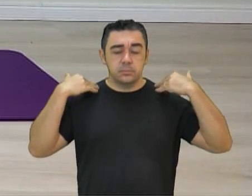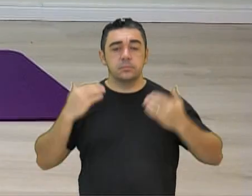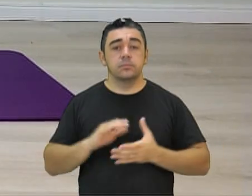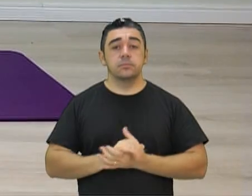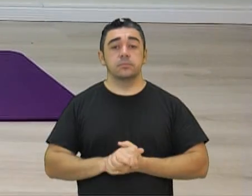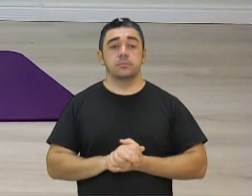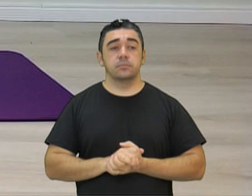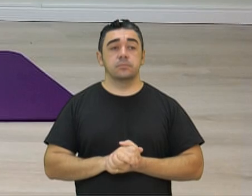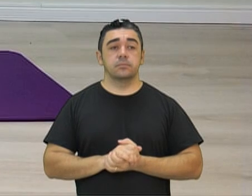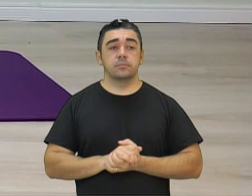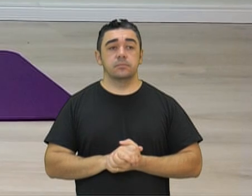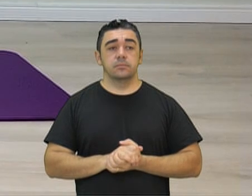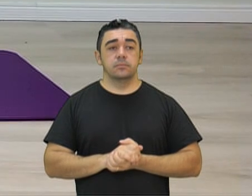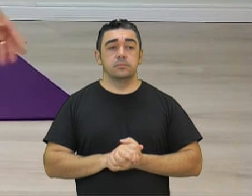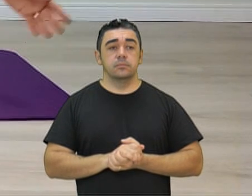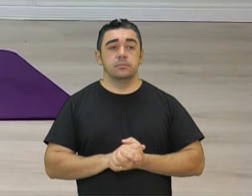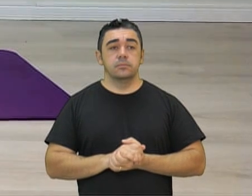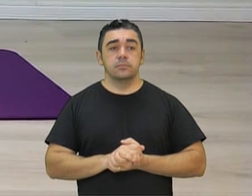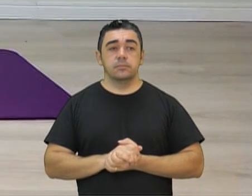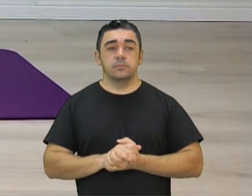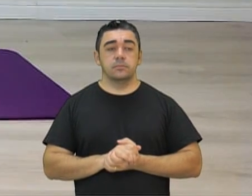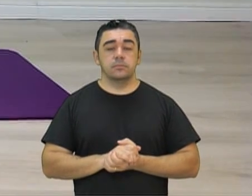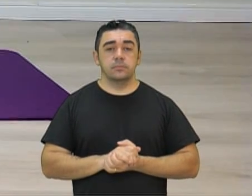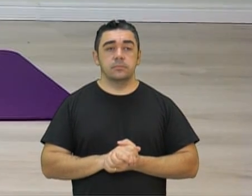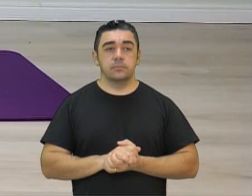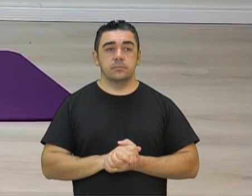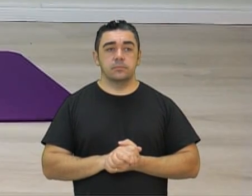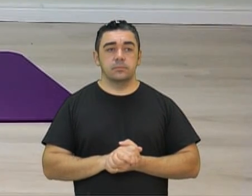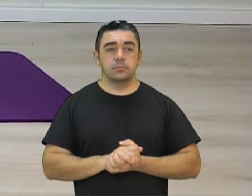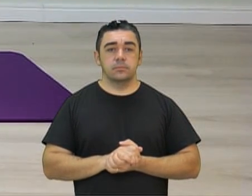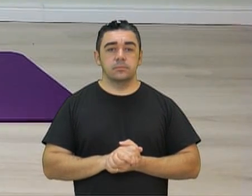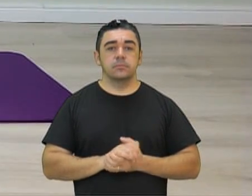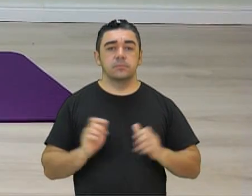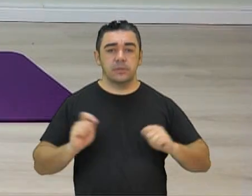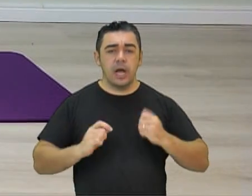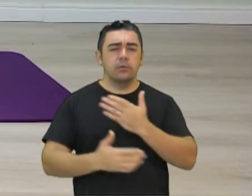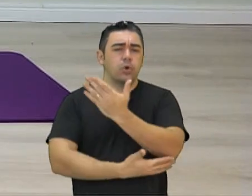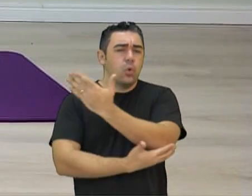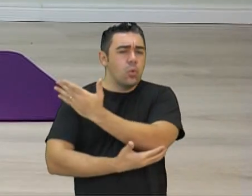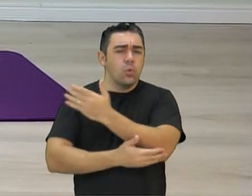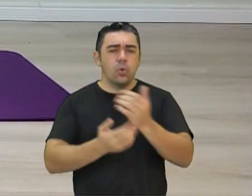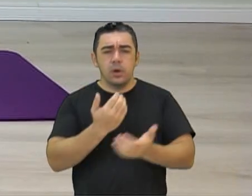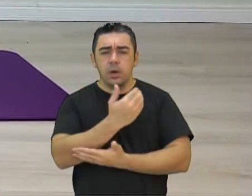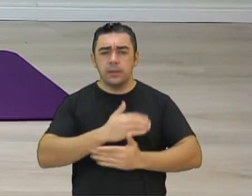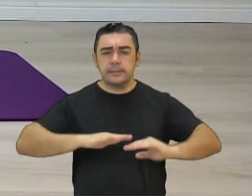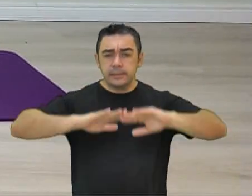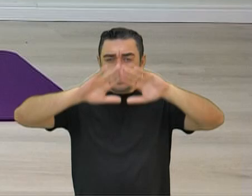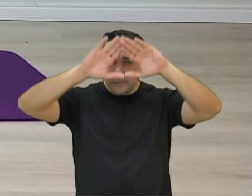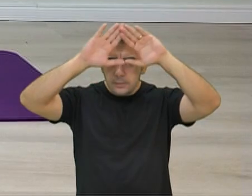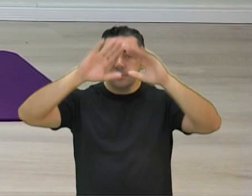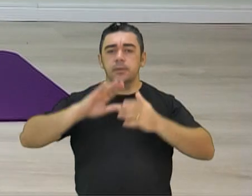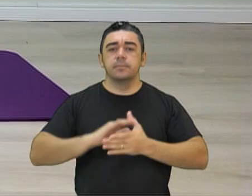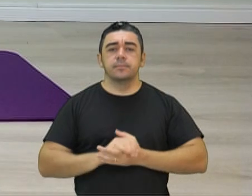Isso. Volta. Alonga lá em cima.